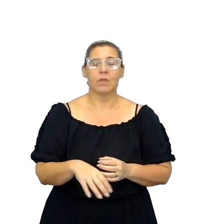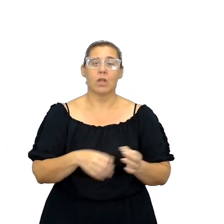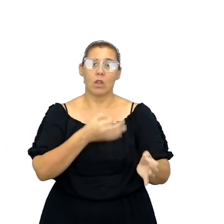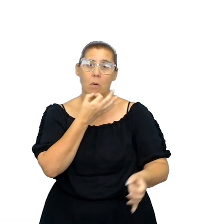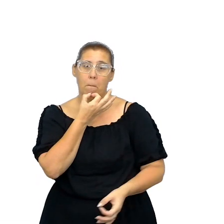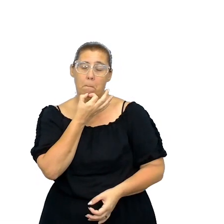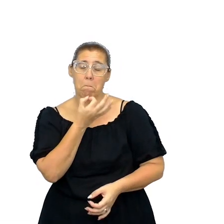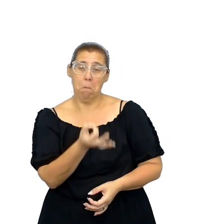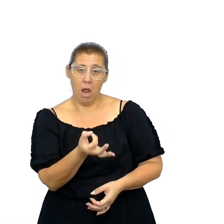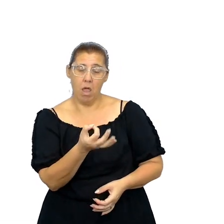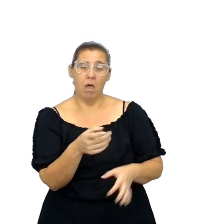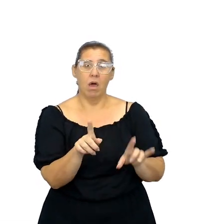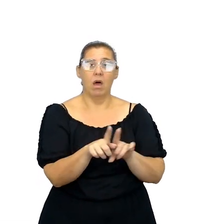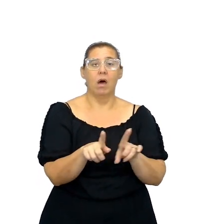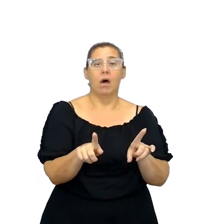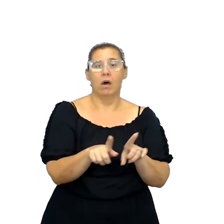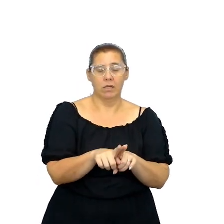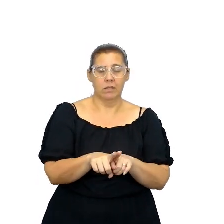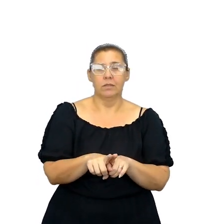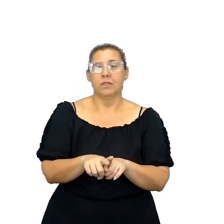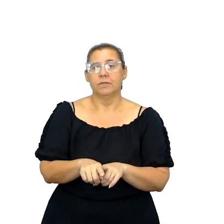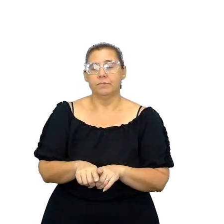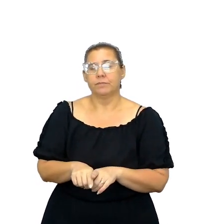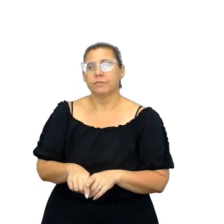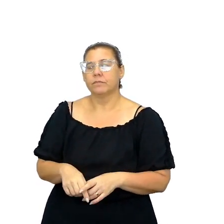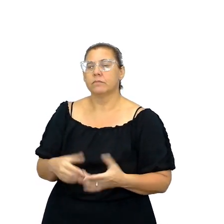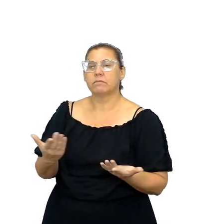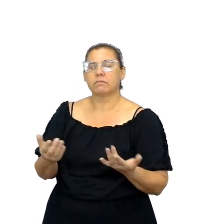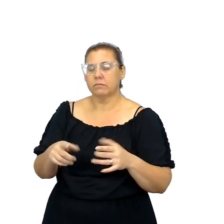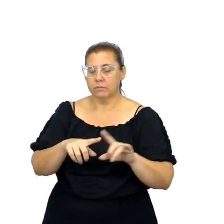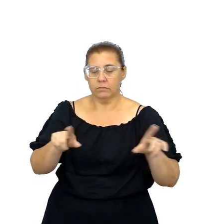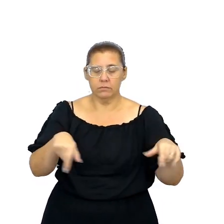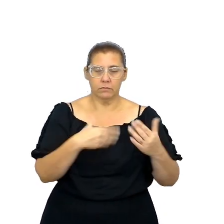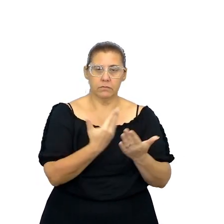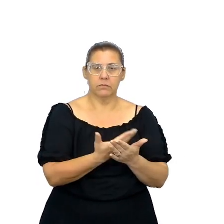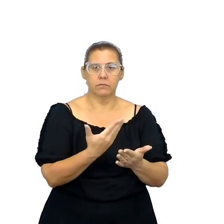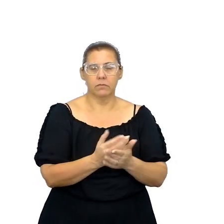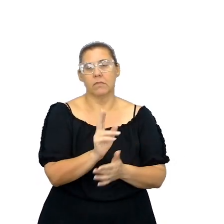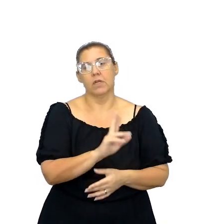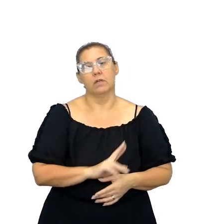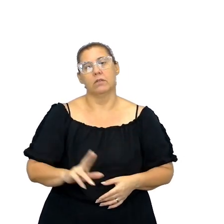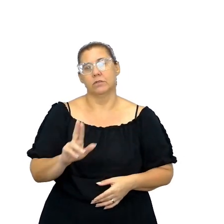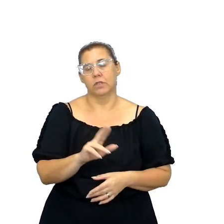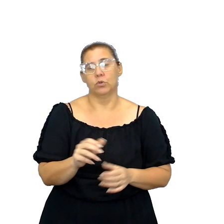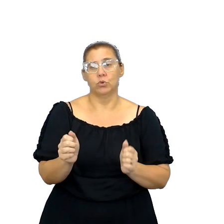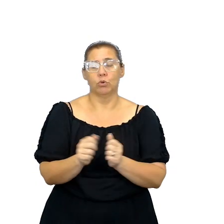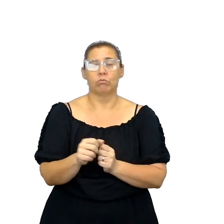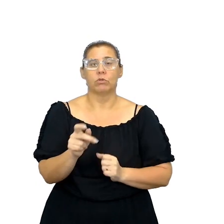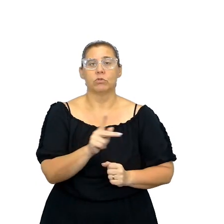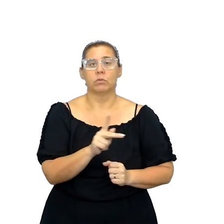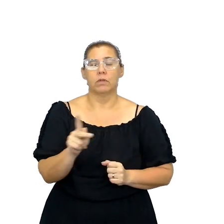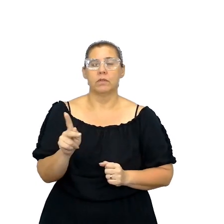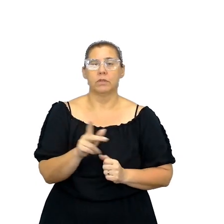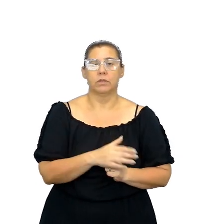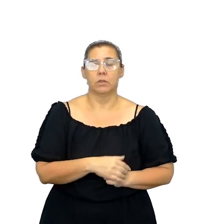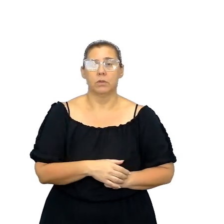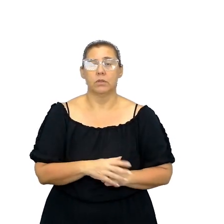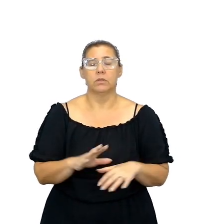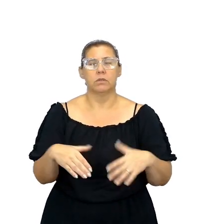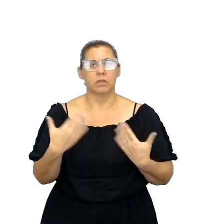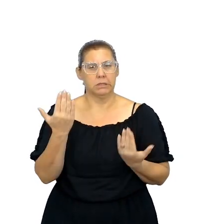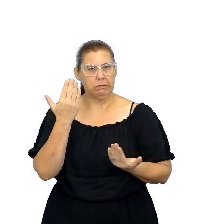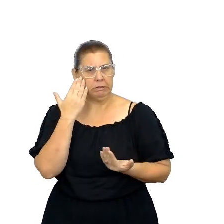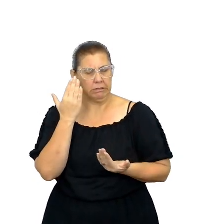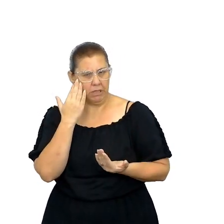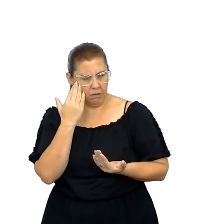por exemplo, também muito conhecido em sala de aula e bastante utilizado pelos professores, né? Então, nós sabemos que esses